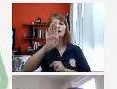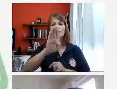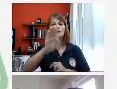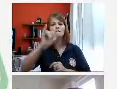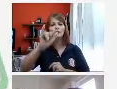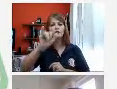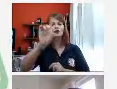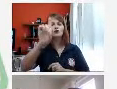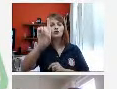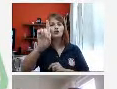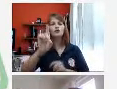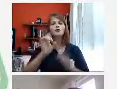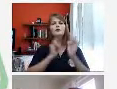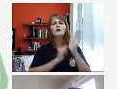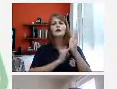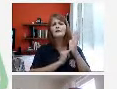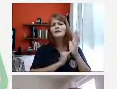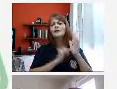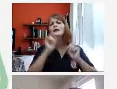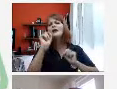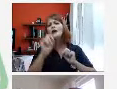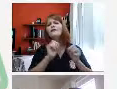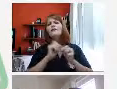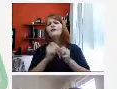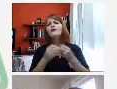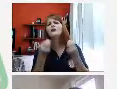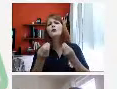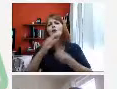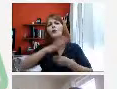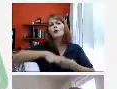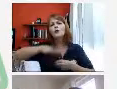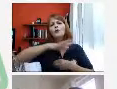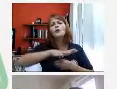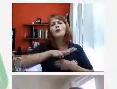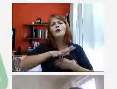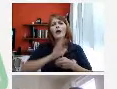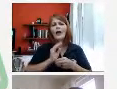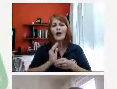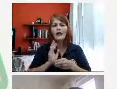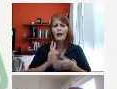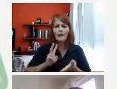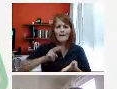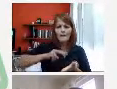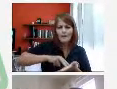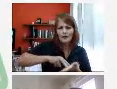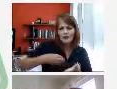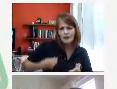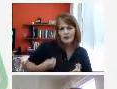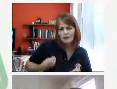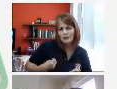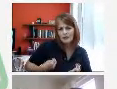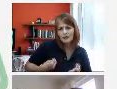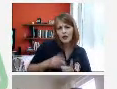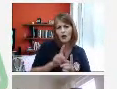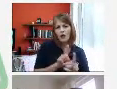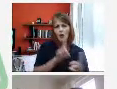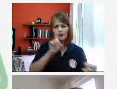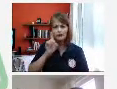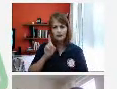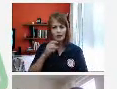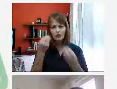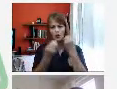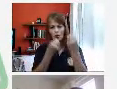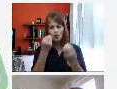Né? Essas oficinas eram realizadas no ambiente síncrono ou assíncrono? E quantos encontros